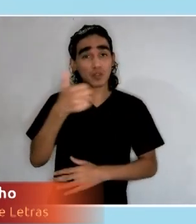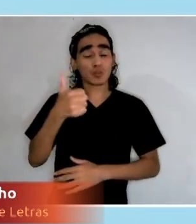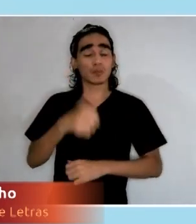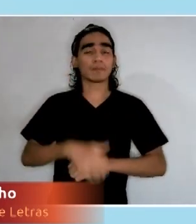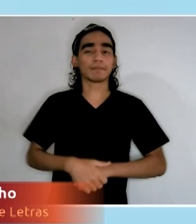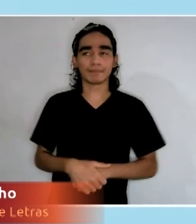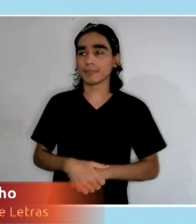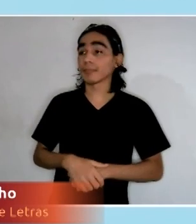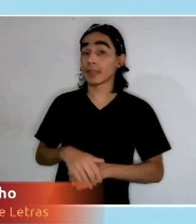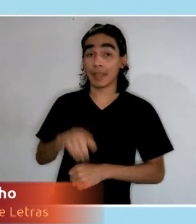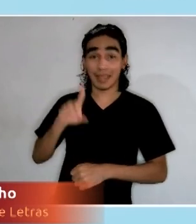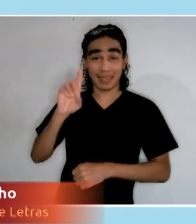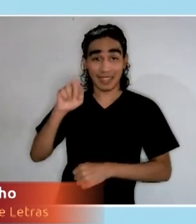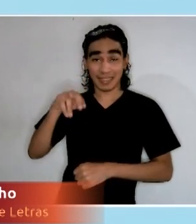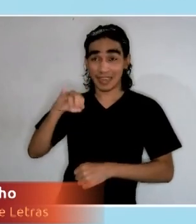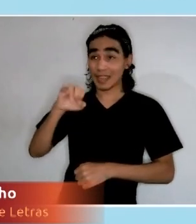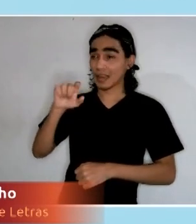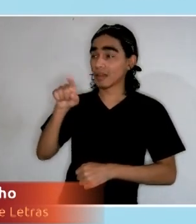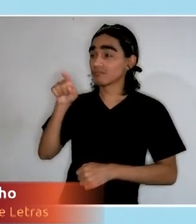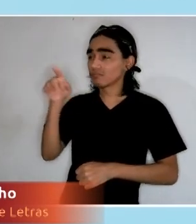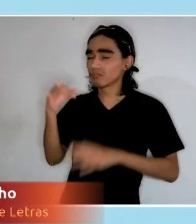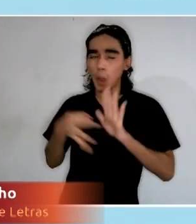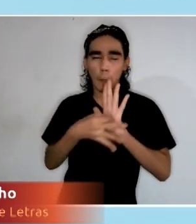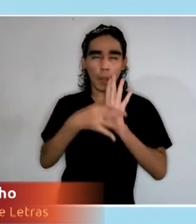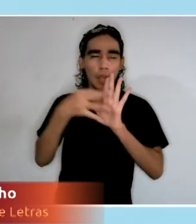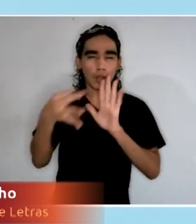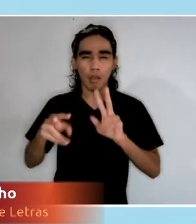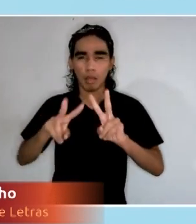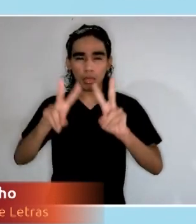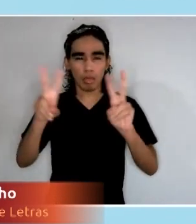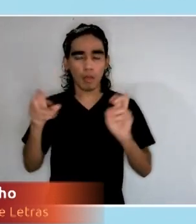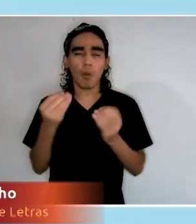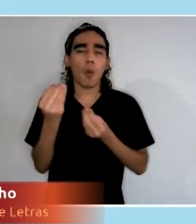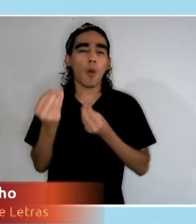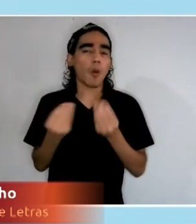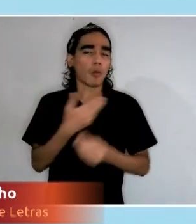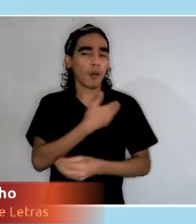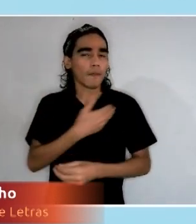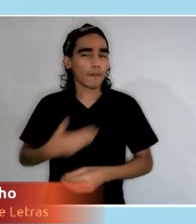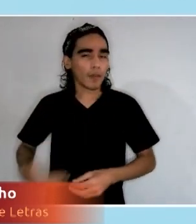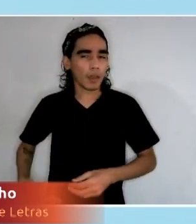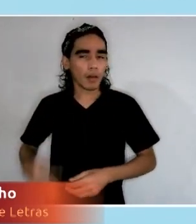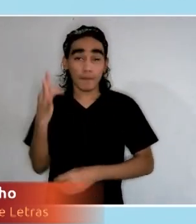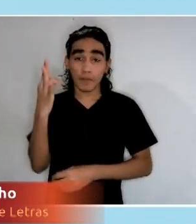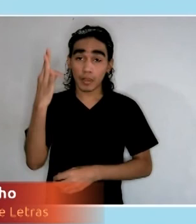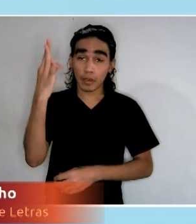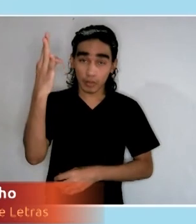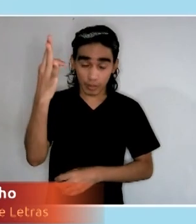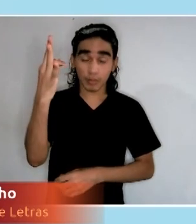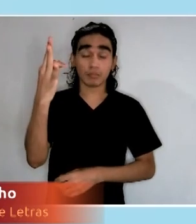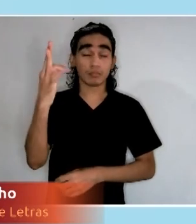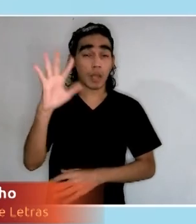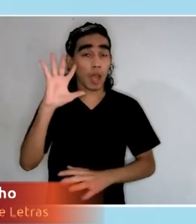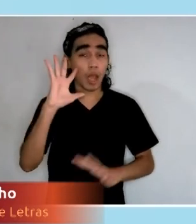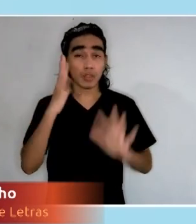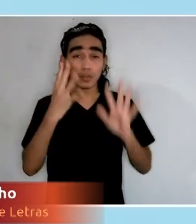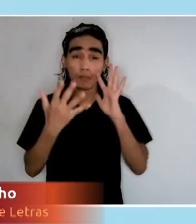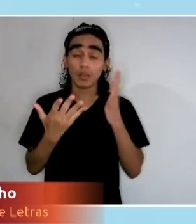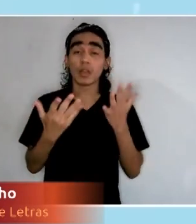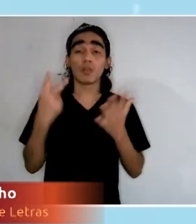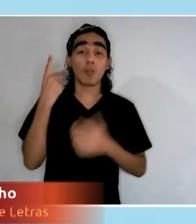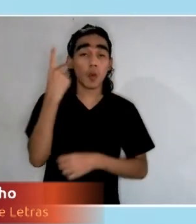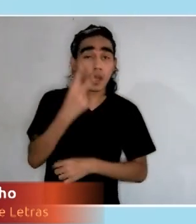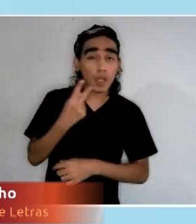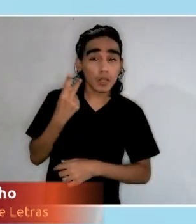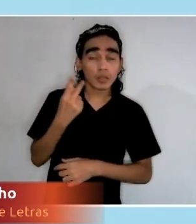Daniel, queria sua opinião sobre esse tema, né, sobre como o governo federal tem tomado medidas ou não tomado medidas